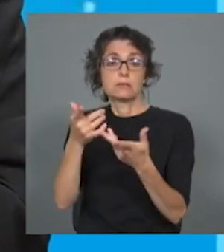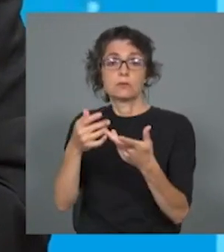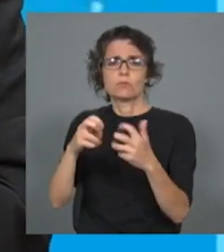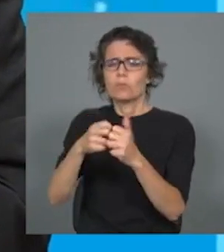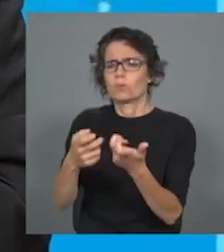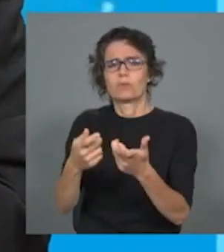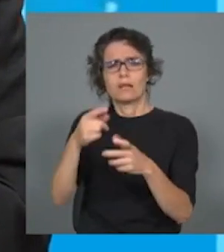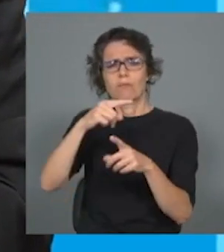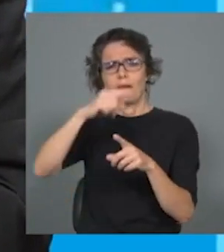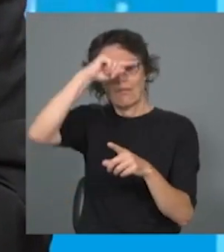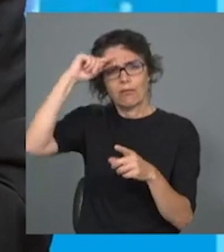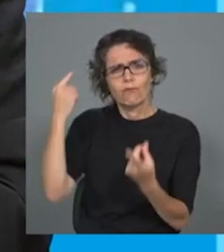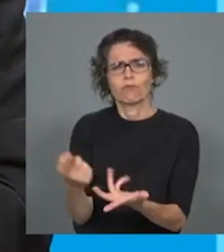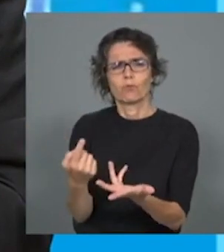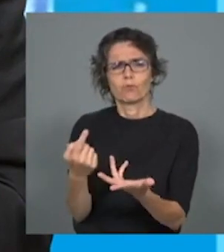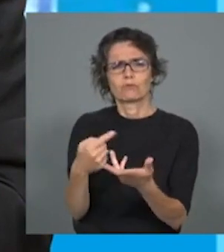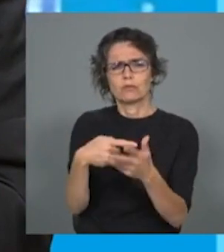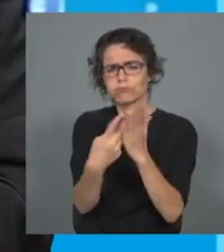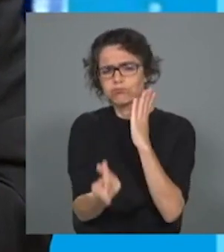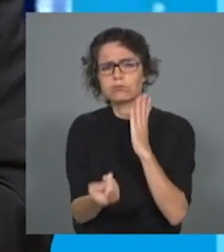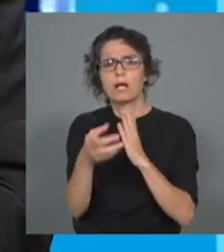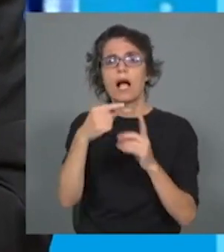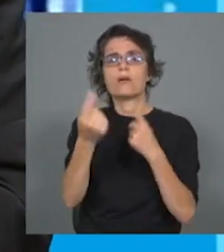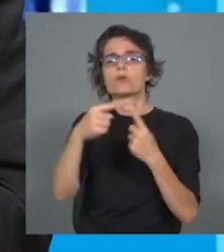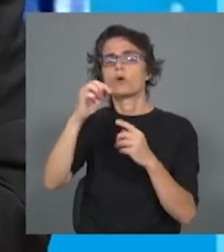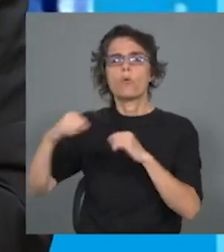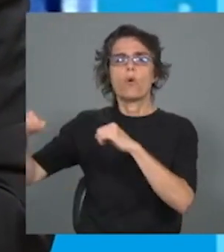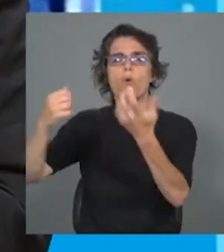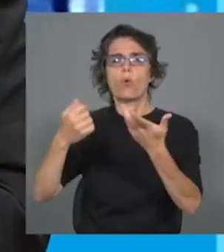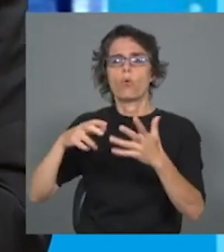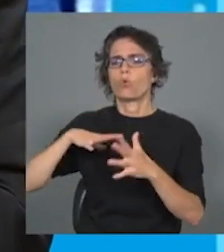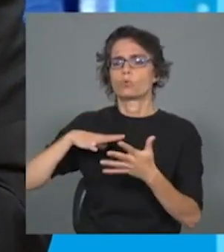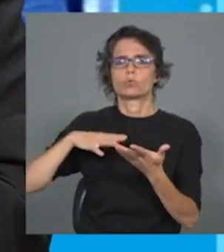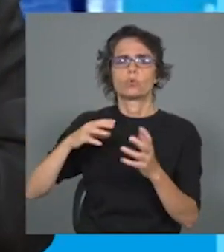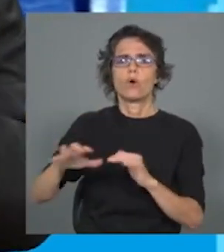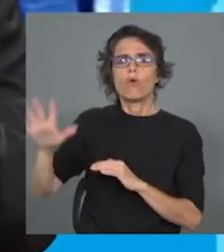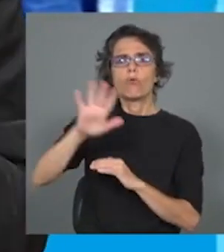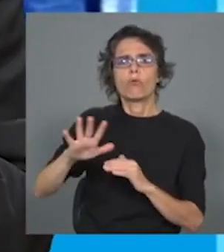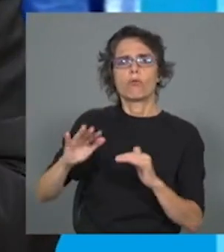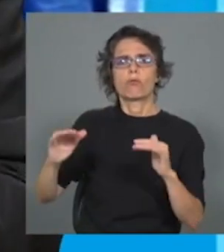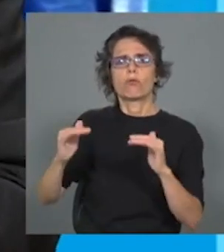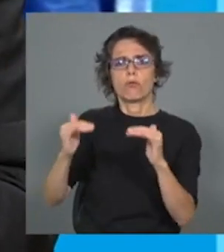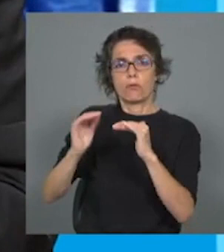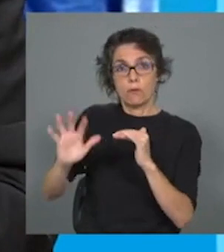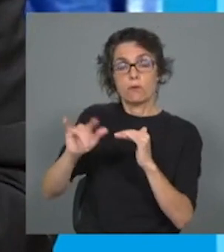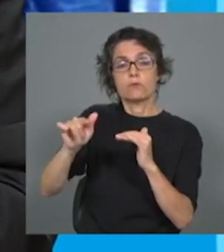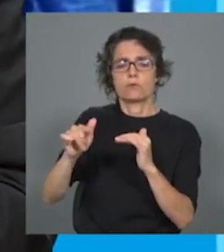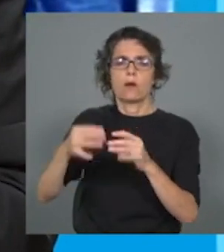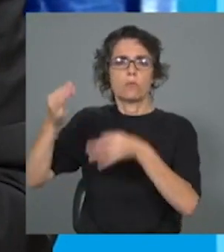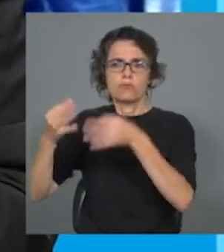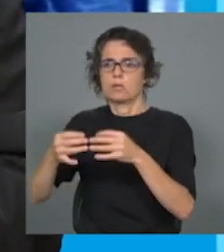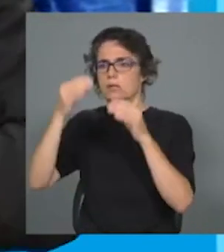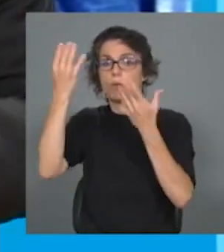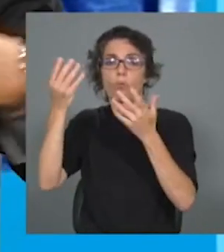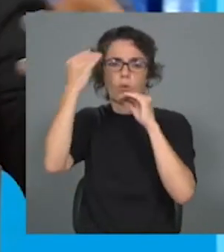tem que ser, às vezes nós ouvimos falar em acordos nacionais para a justiça, para a educação, também nesta área da governação é preciso